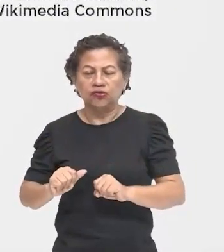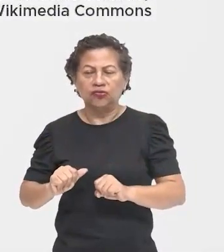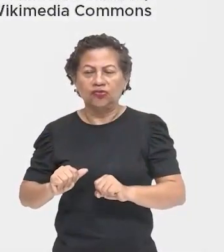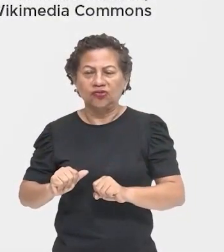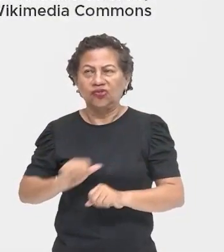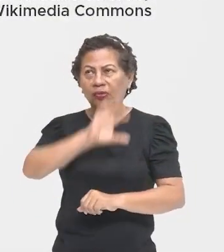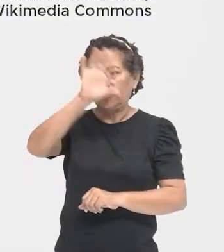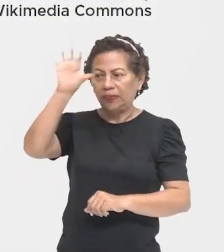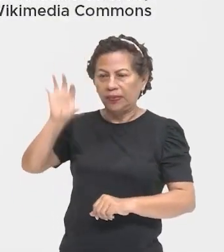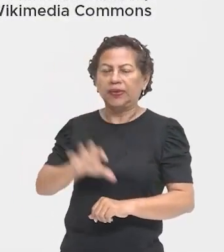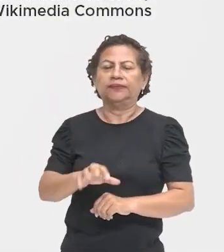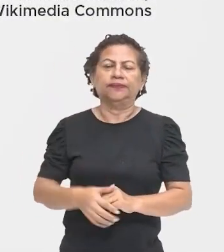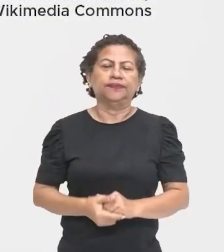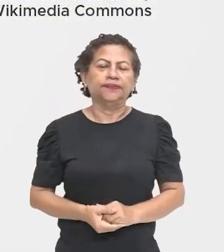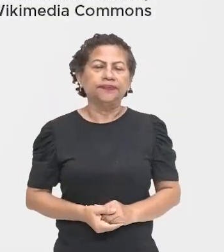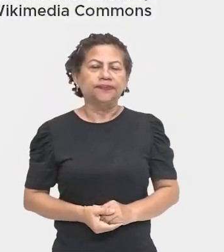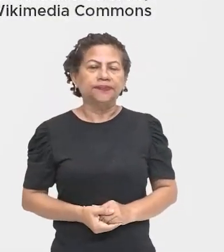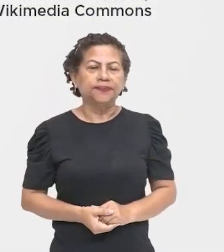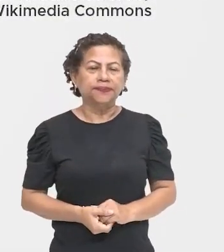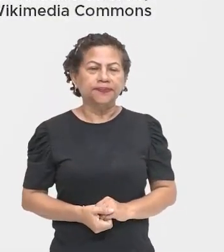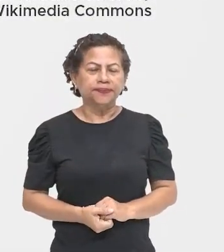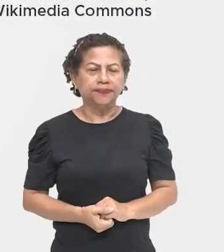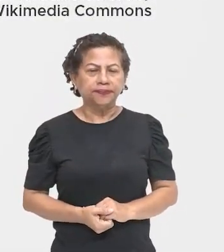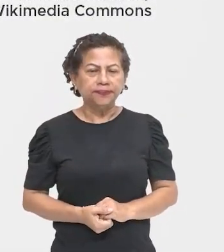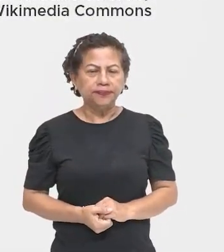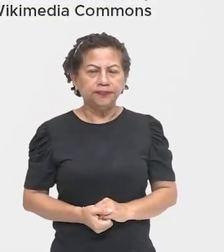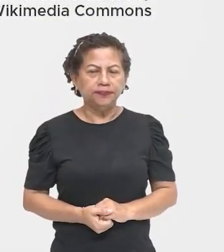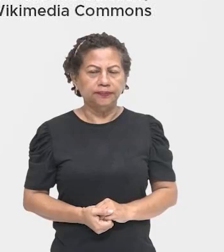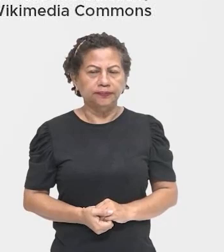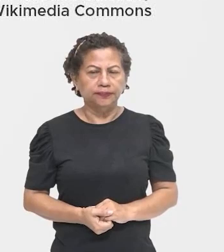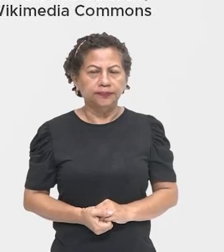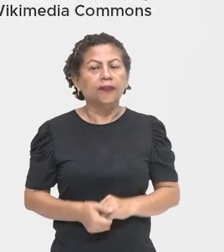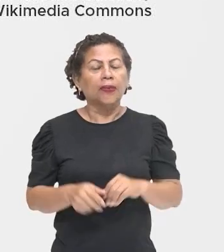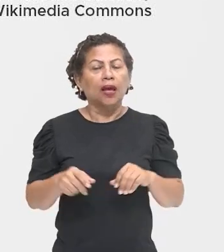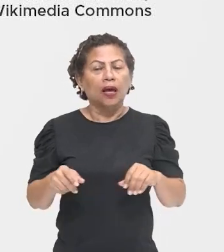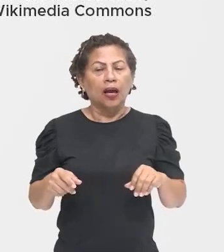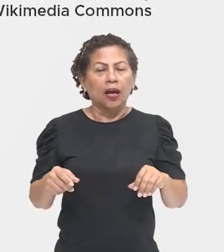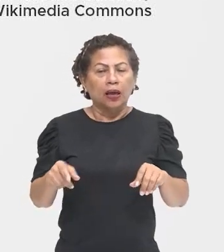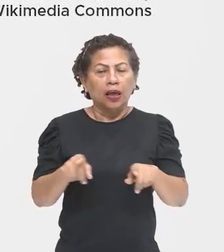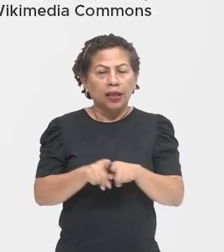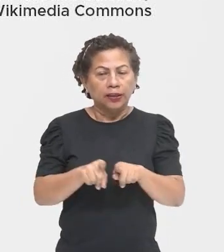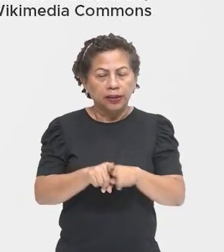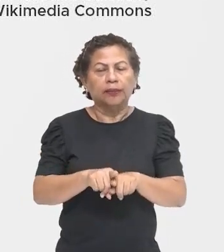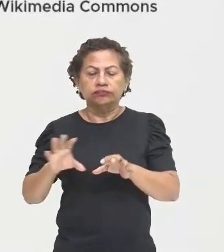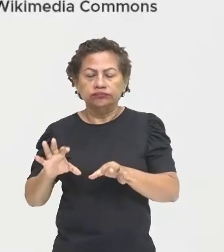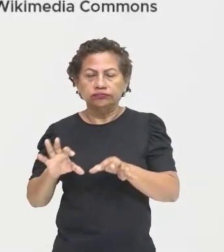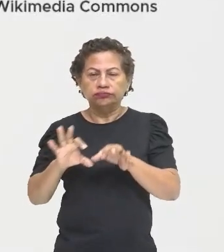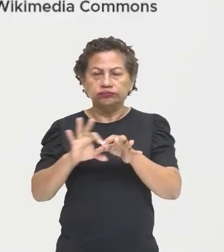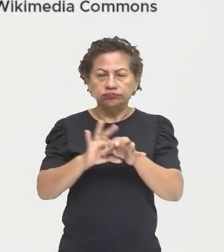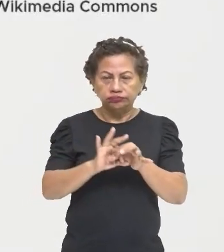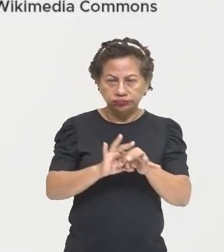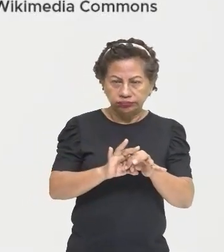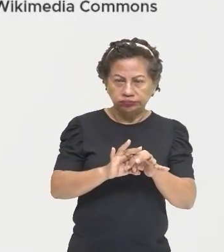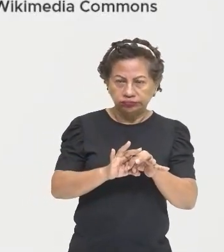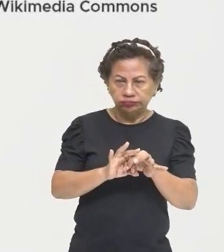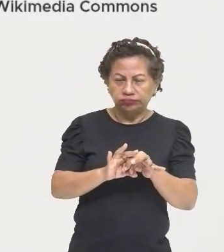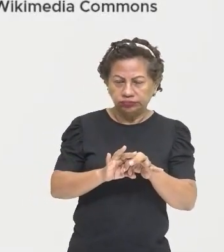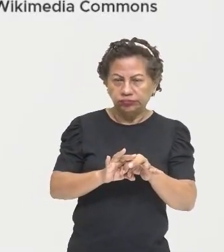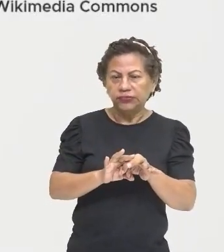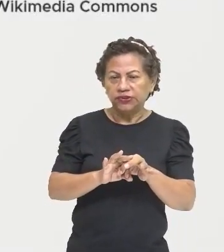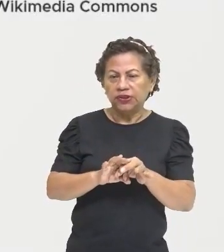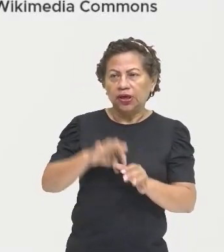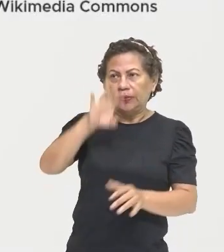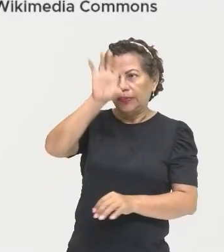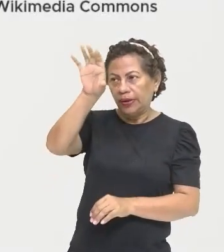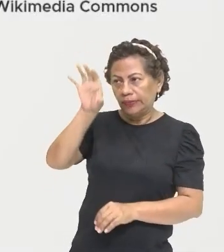tópico. A gente tem aqui também a questão das ligas camponesas regionais, como eu falei para vocês, e a